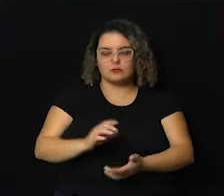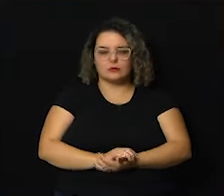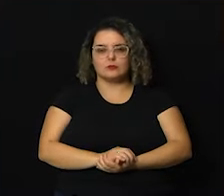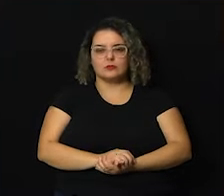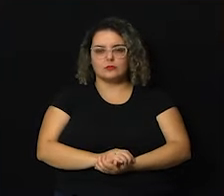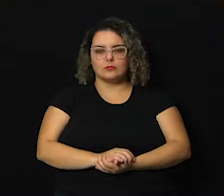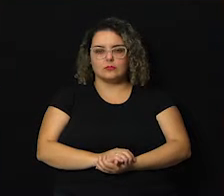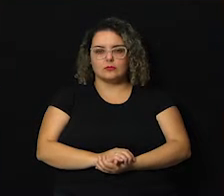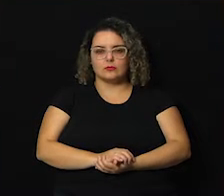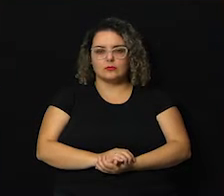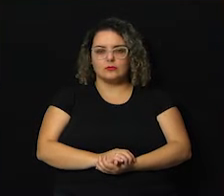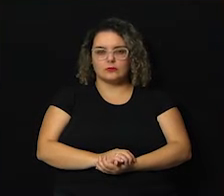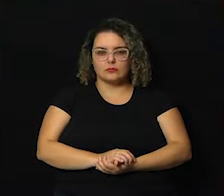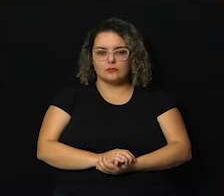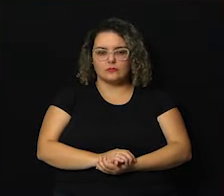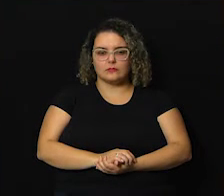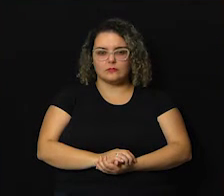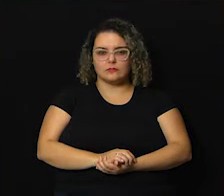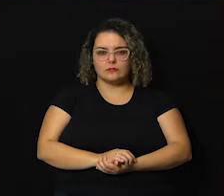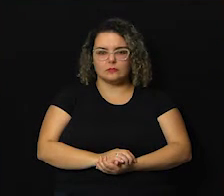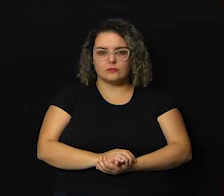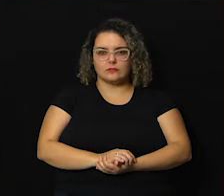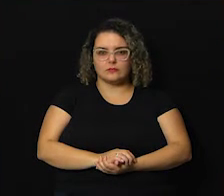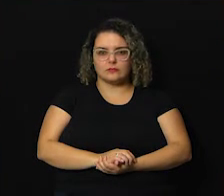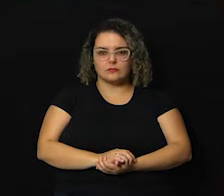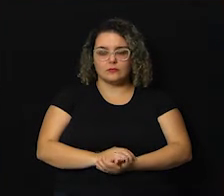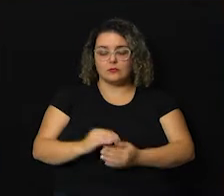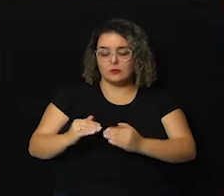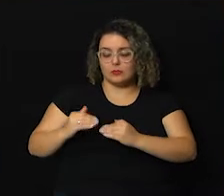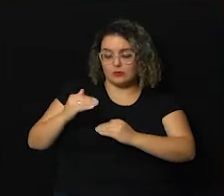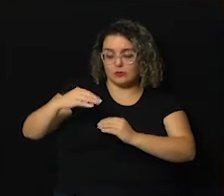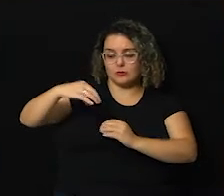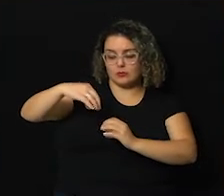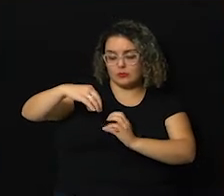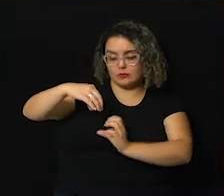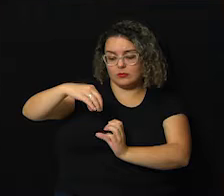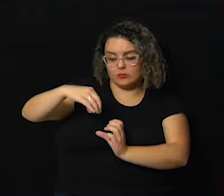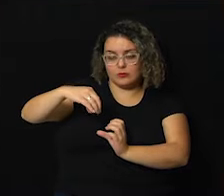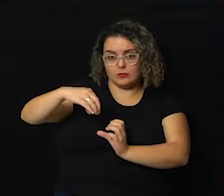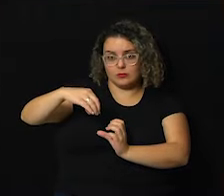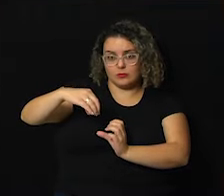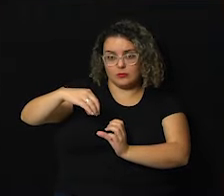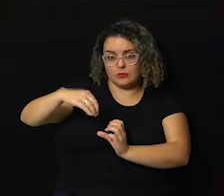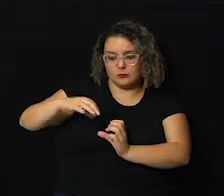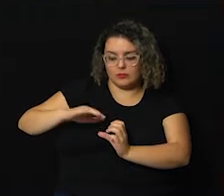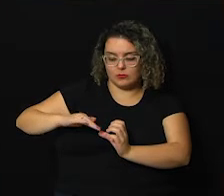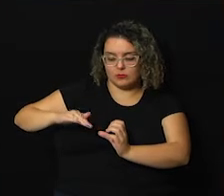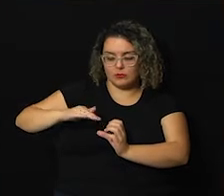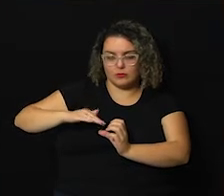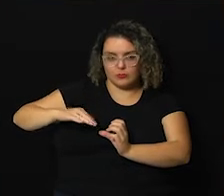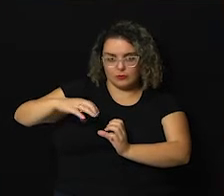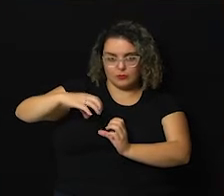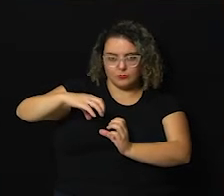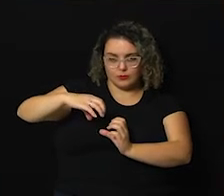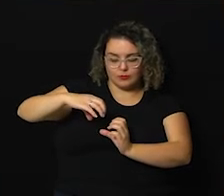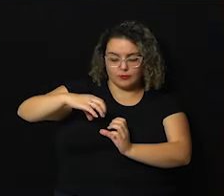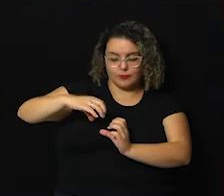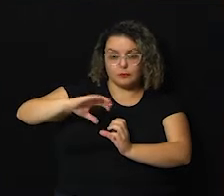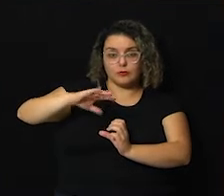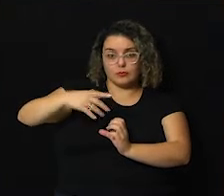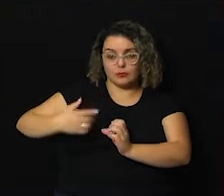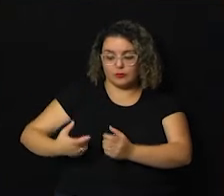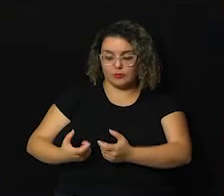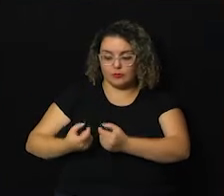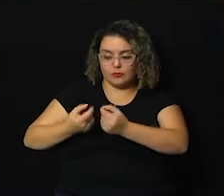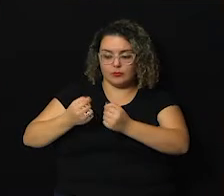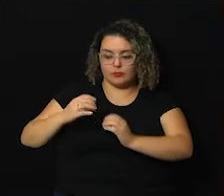normal. Quando você tem o polo superior, o polo inferior e o campo médio renal. Quando um tumor nasce